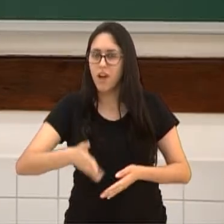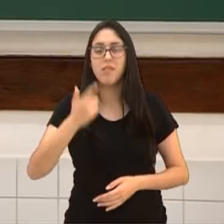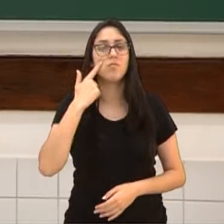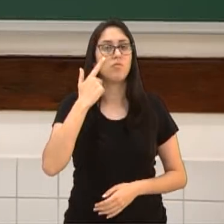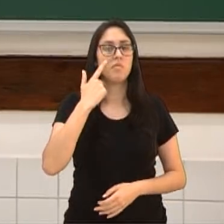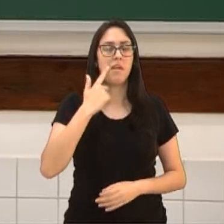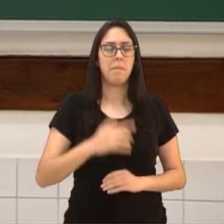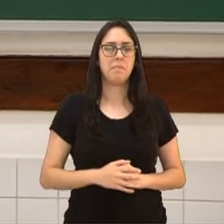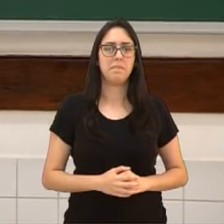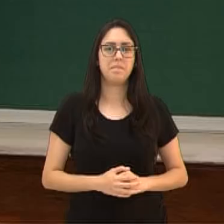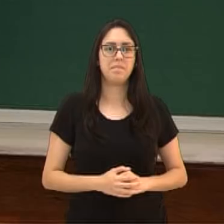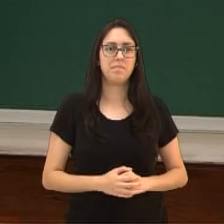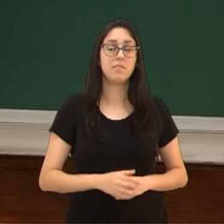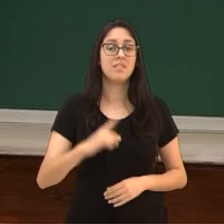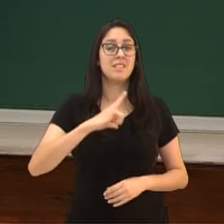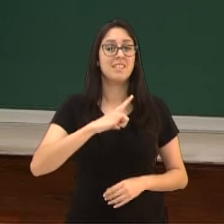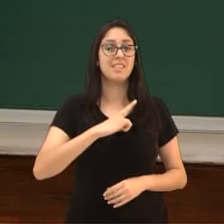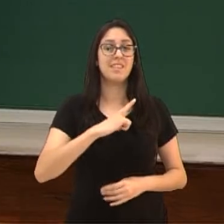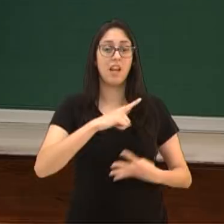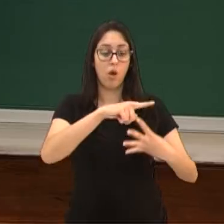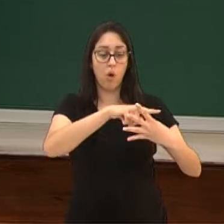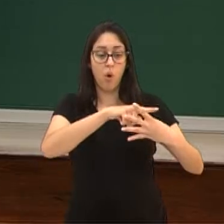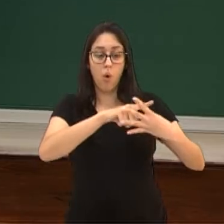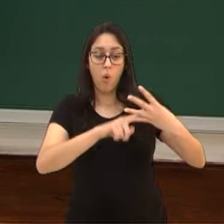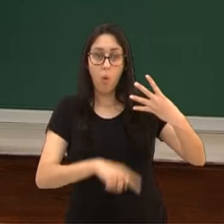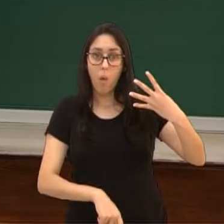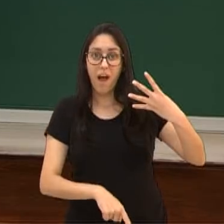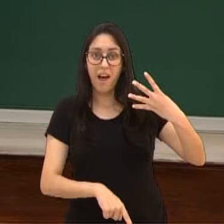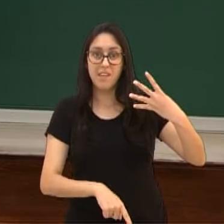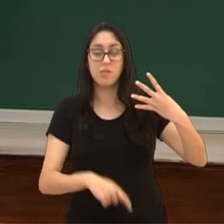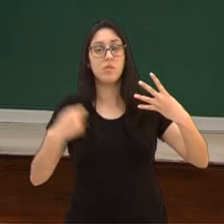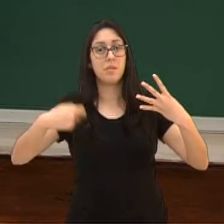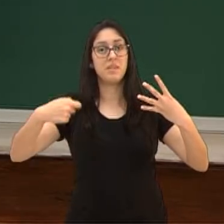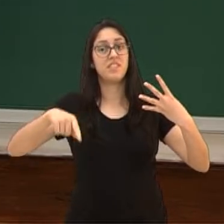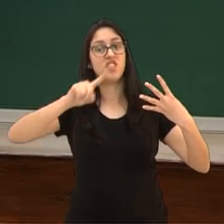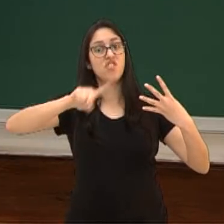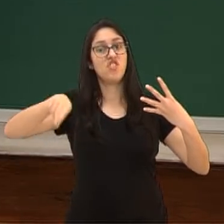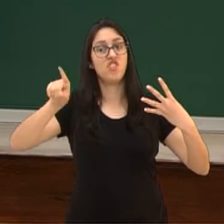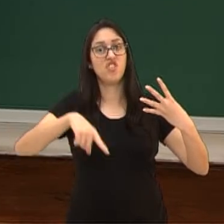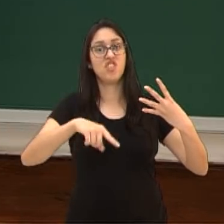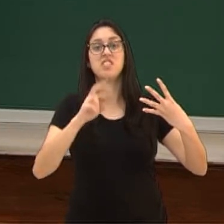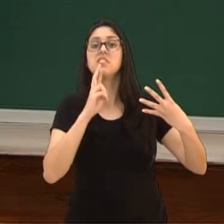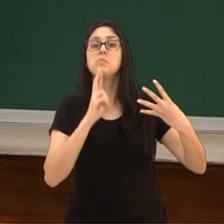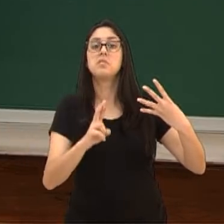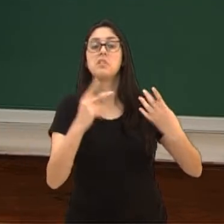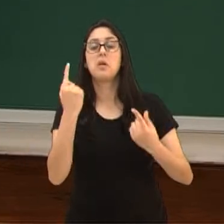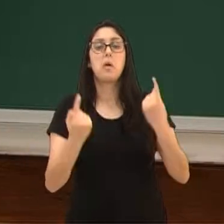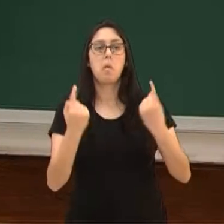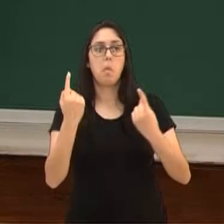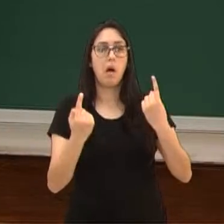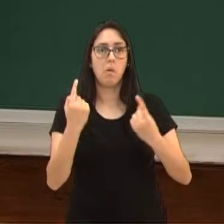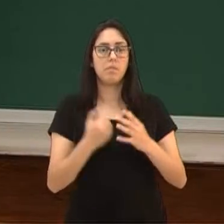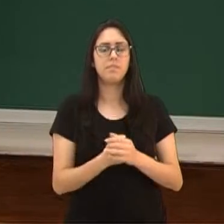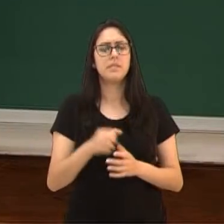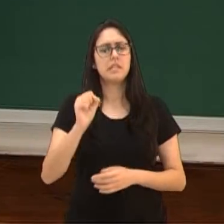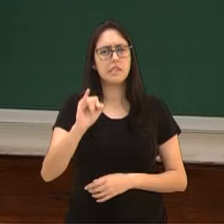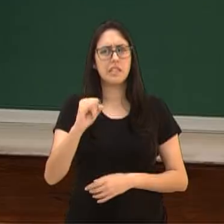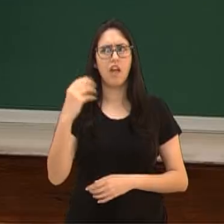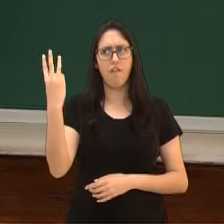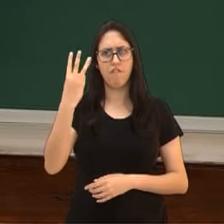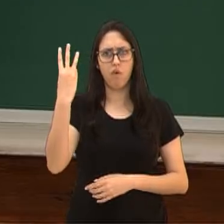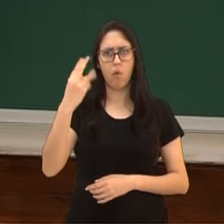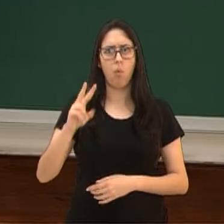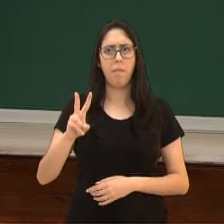então. Nós temos aqui 4 opções, não podemos esquecer de marcar X, tá bom? Então vamos lá. Se eu vou calcular o volume, eu